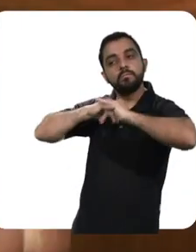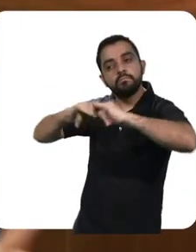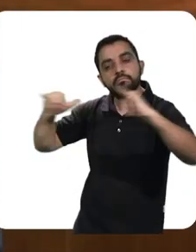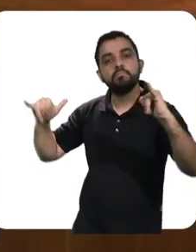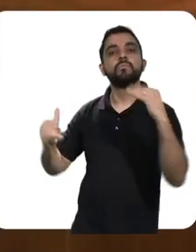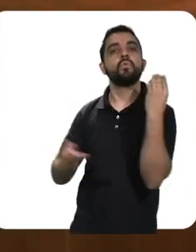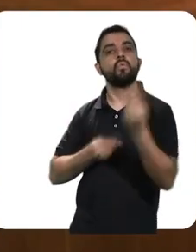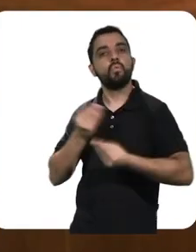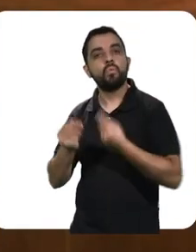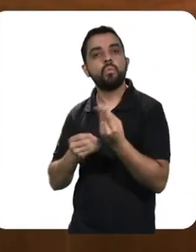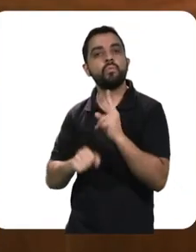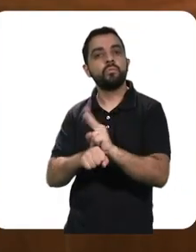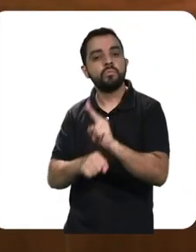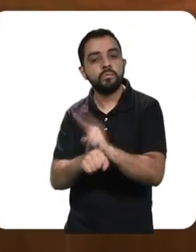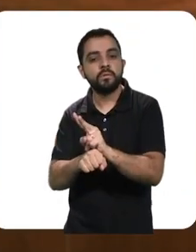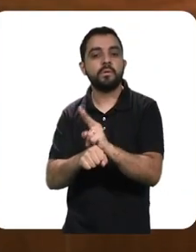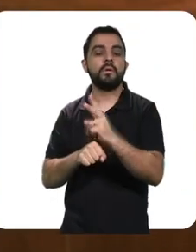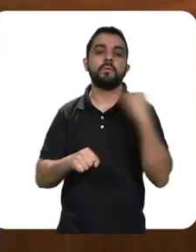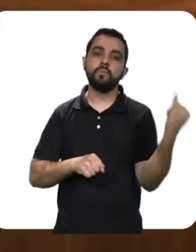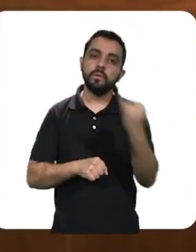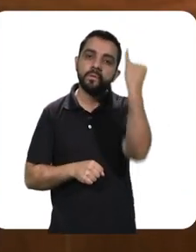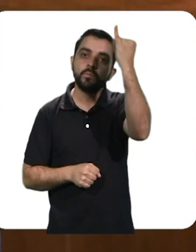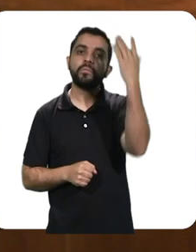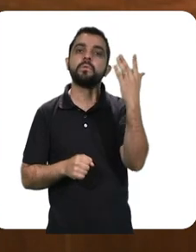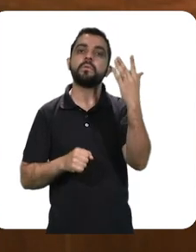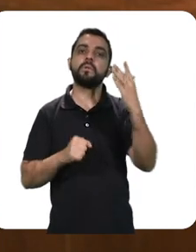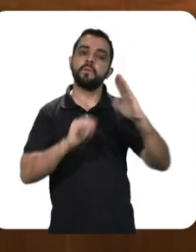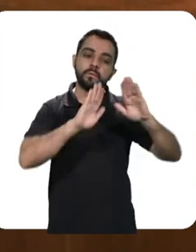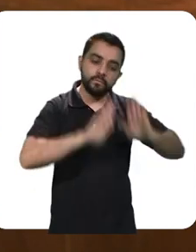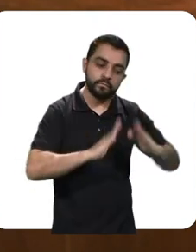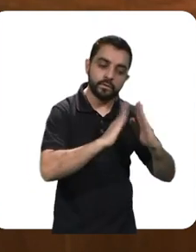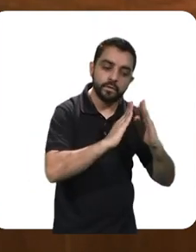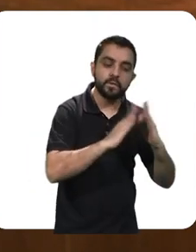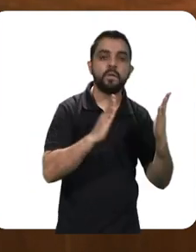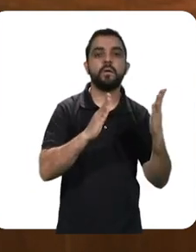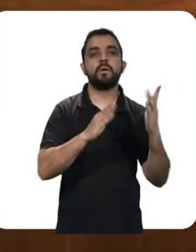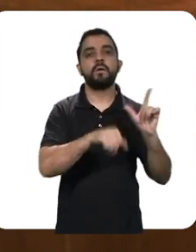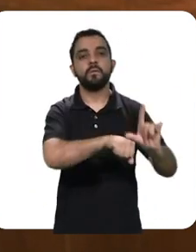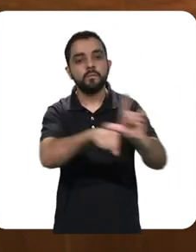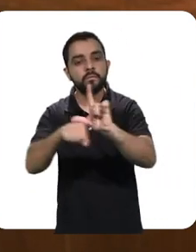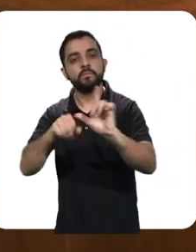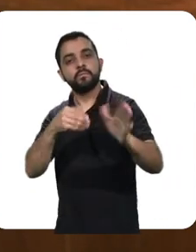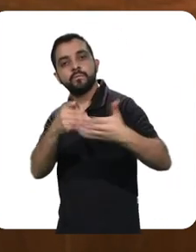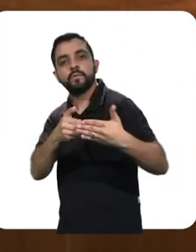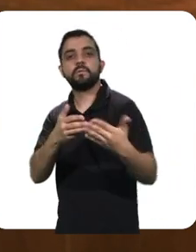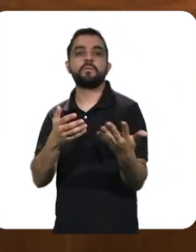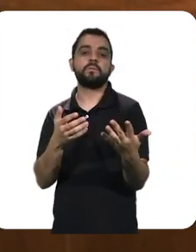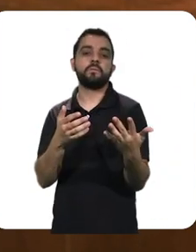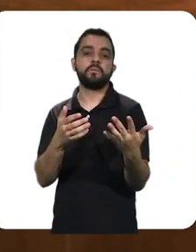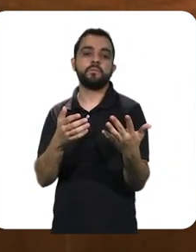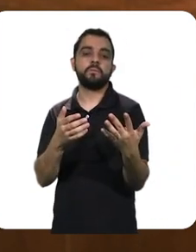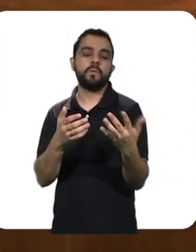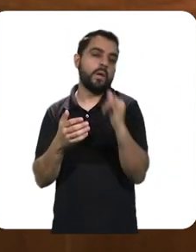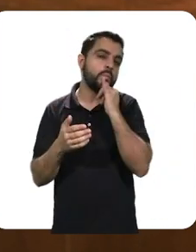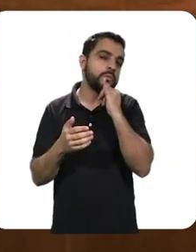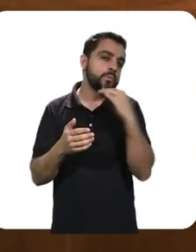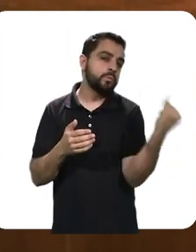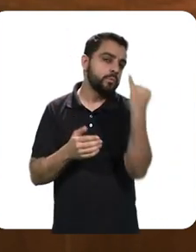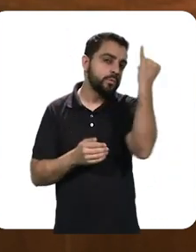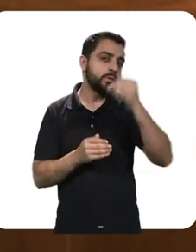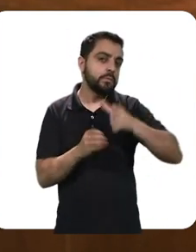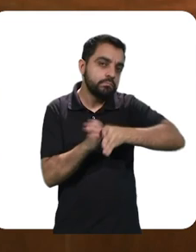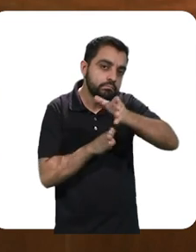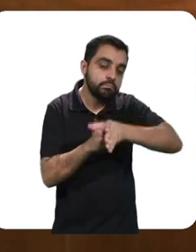para alertar as pessoas do seu município sobre a importância de se fechar a cidade. Eu uso isso como exemplo, professora, para trazer um pouco